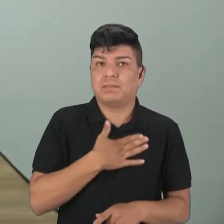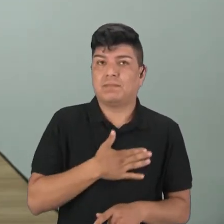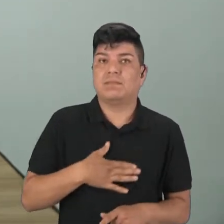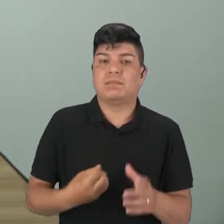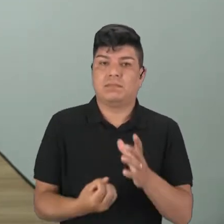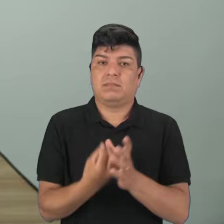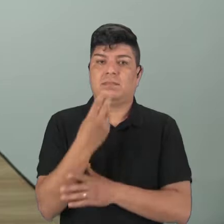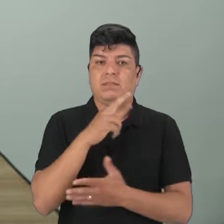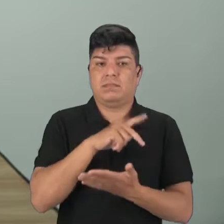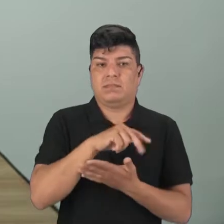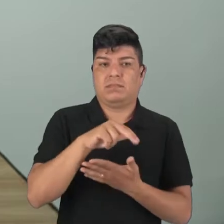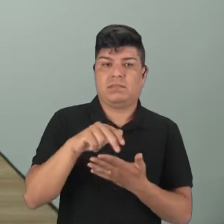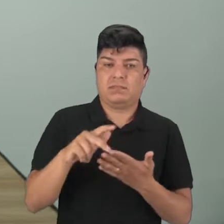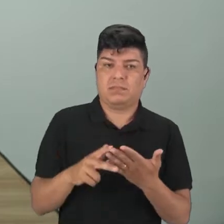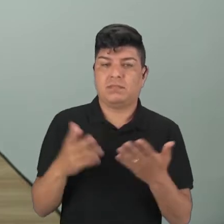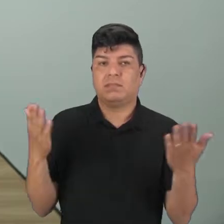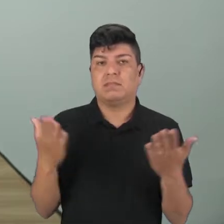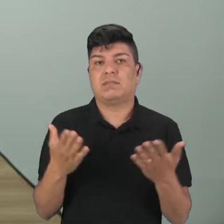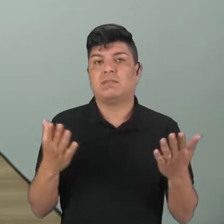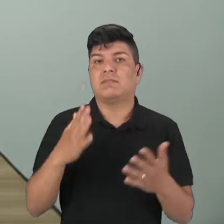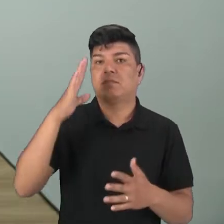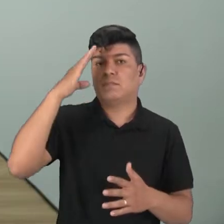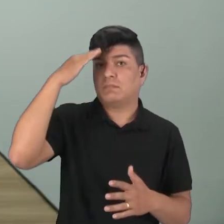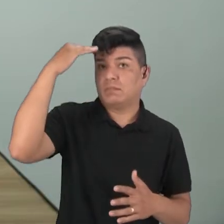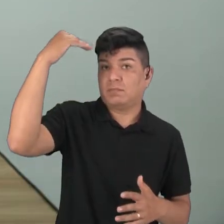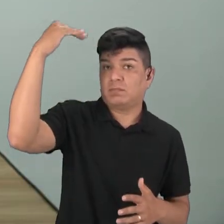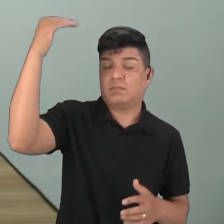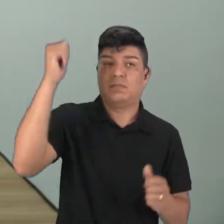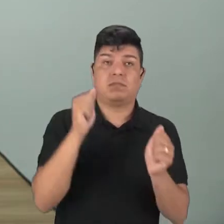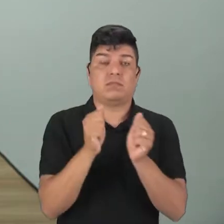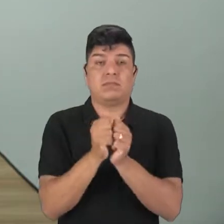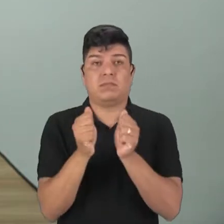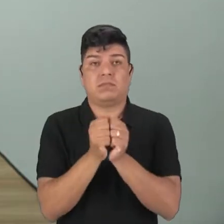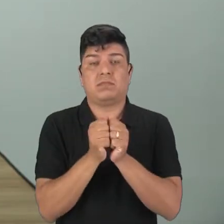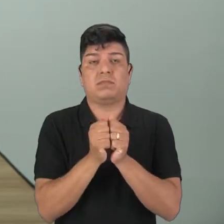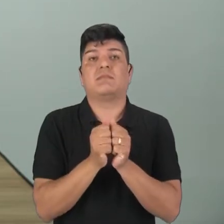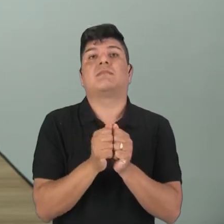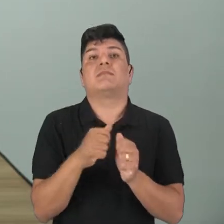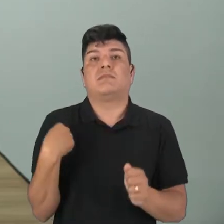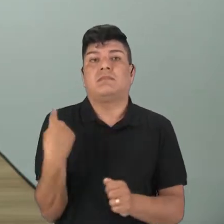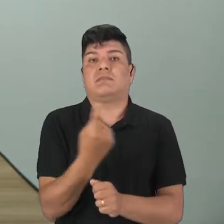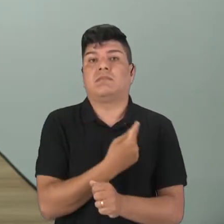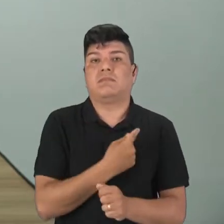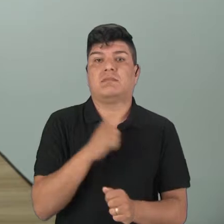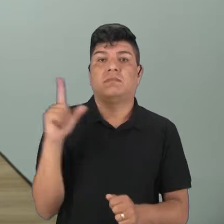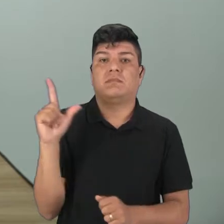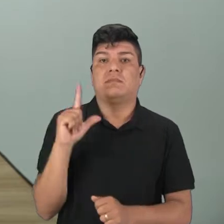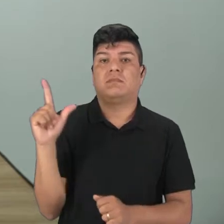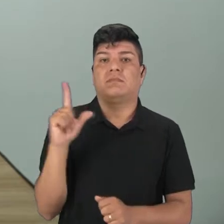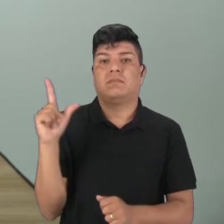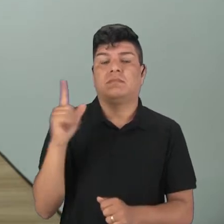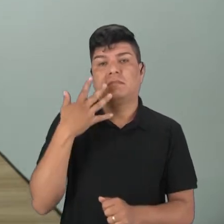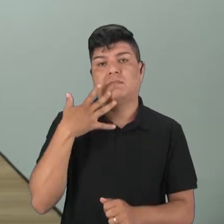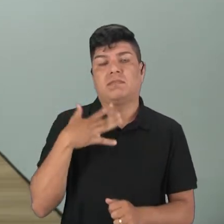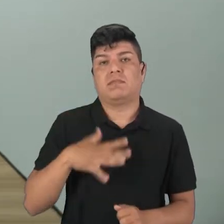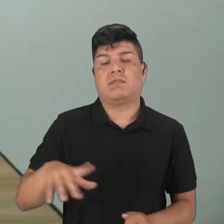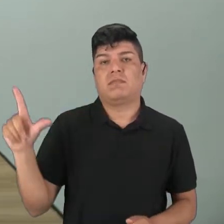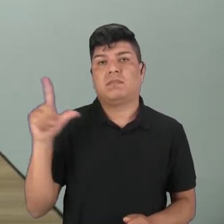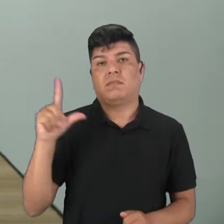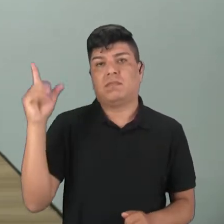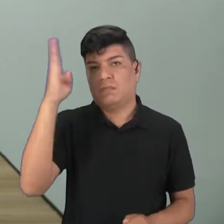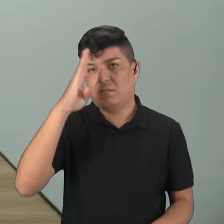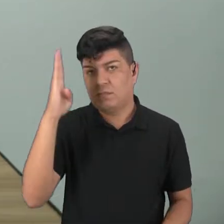criou vários personagens que hoje em dia são famosos e fazem parte, da nossa literatura infantil, da nossa